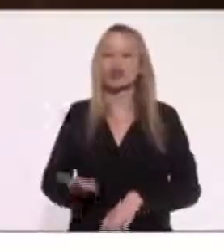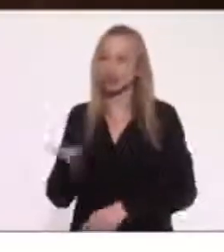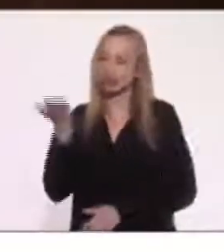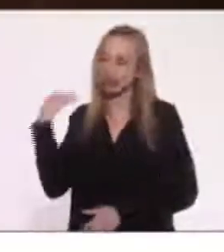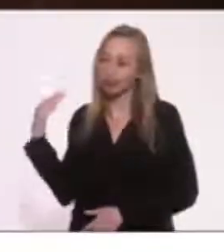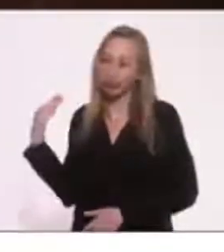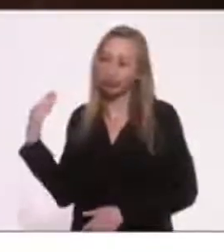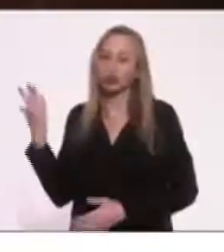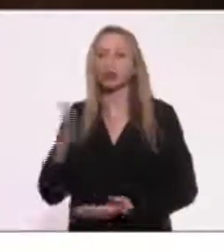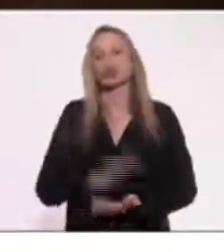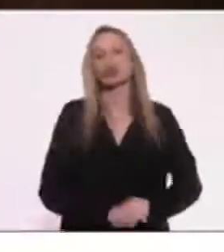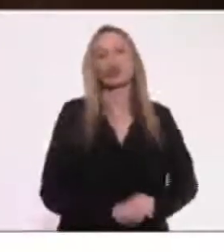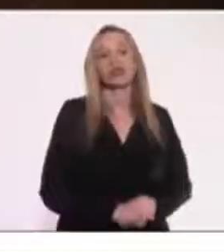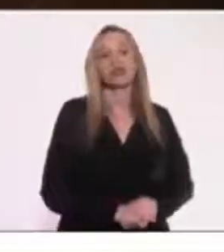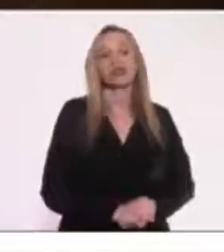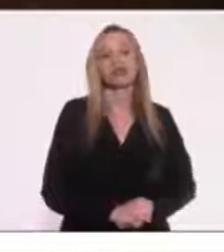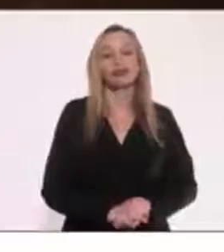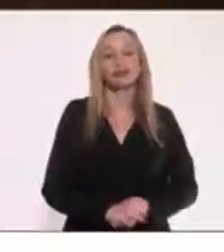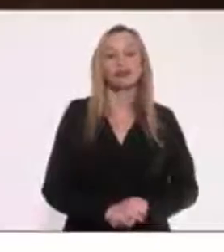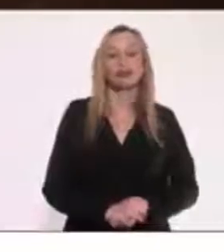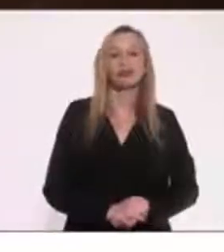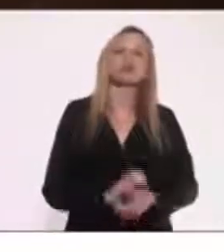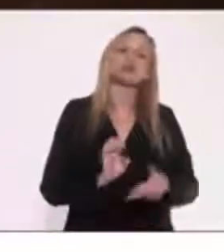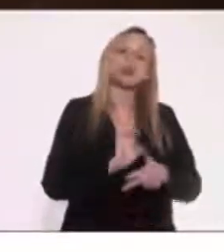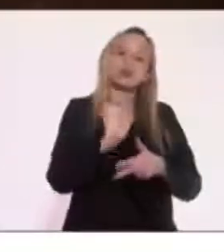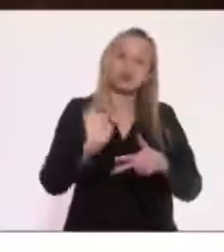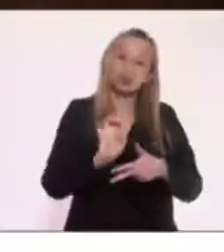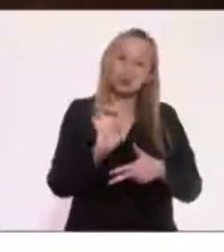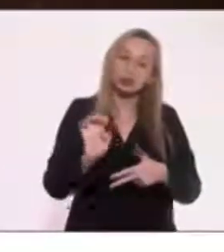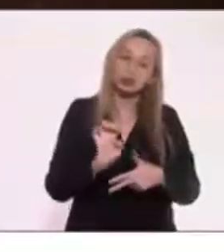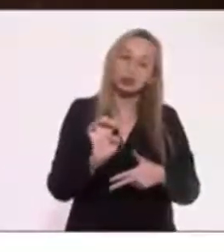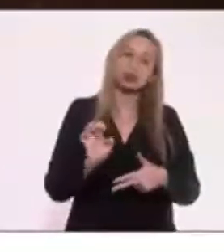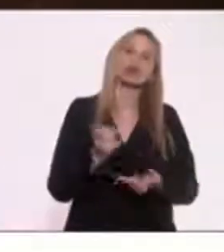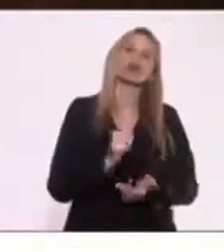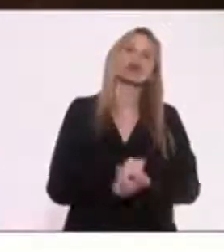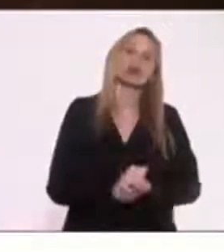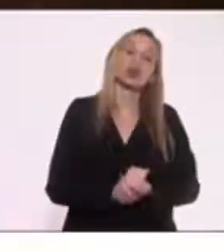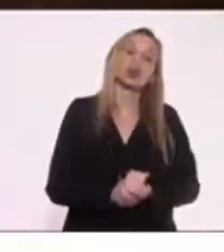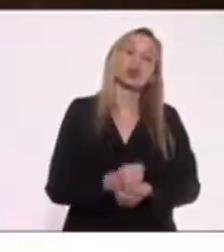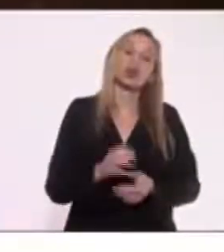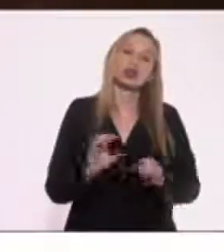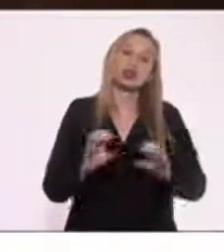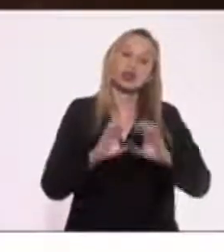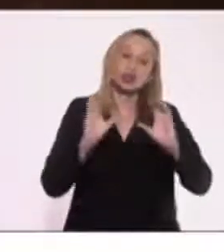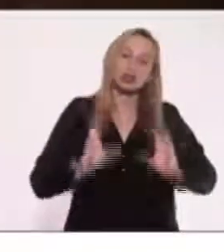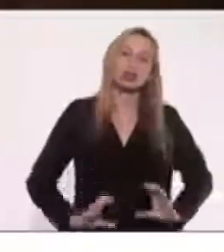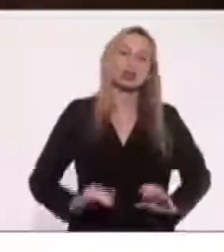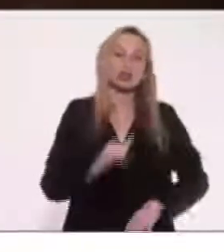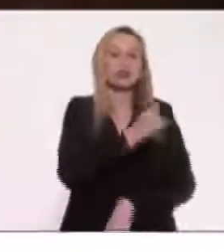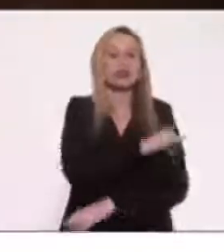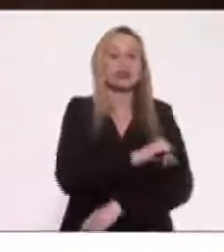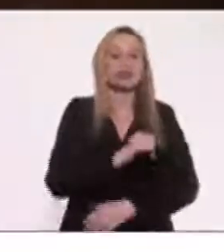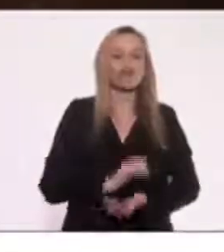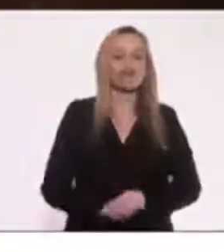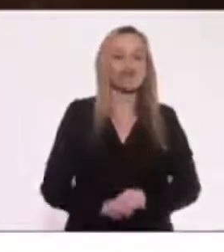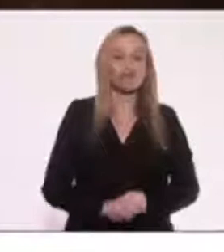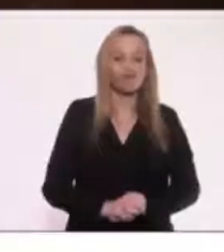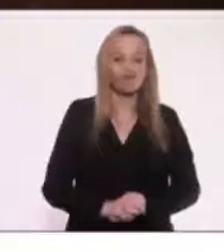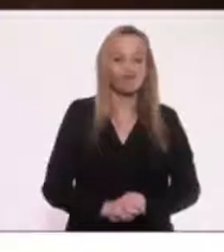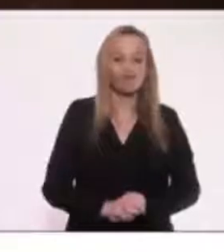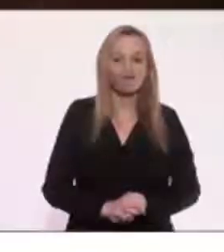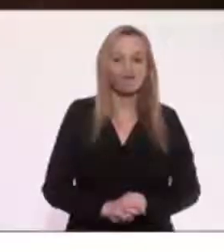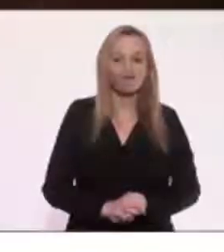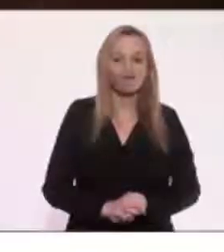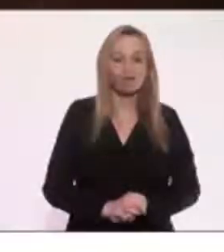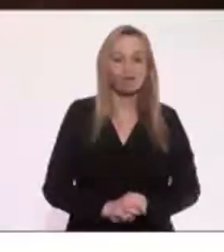Ora, senhores do Executivo, senhores telespectadores, cidadãos do Rio de Janeiro, não é crível que